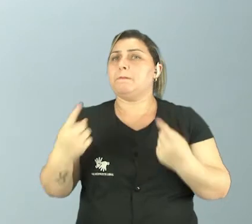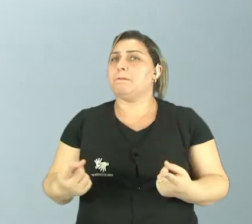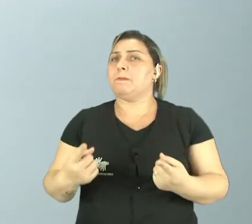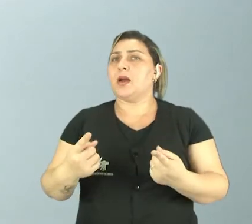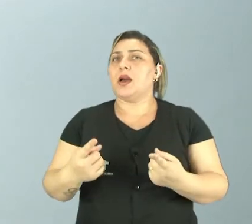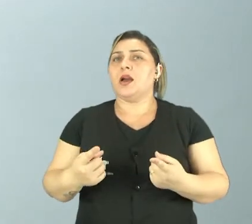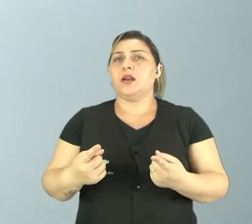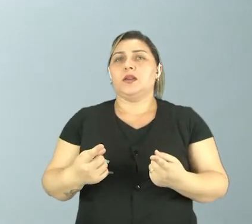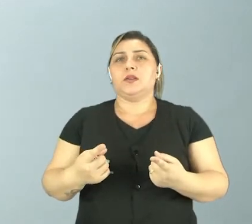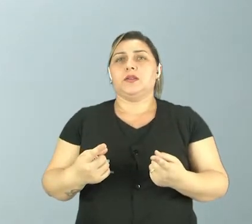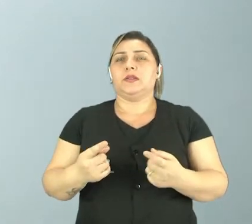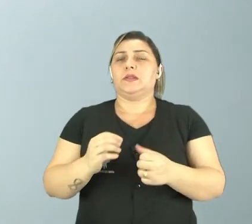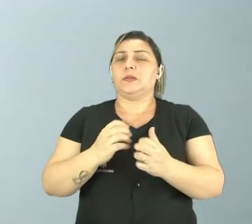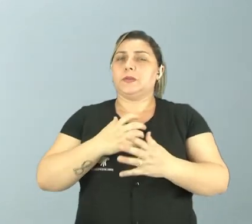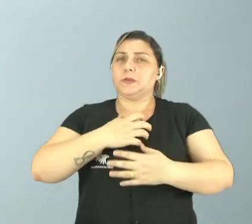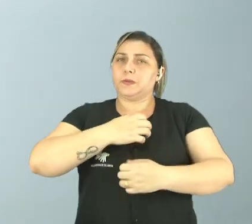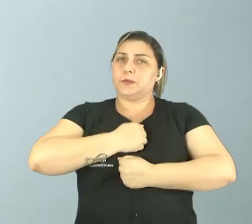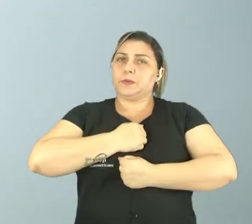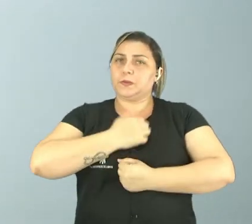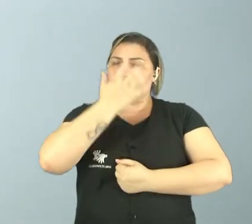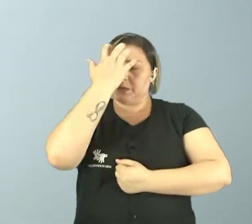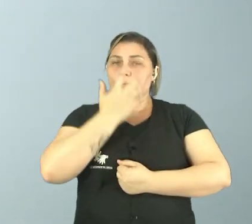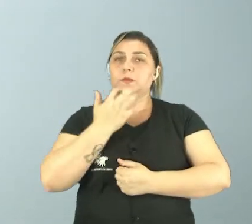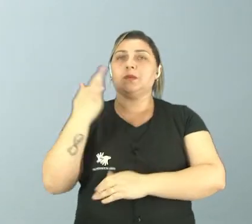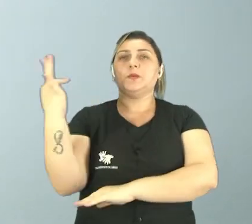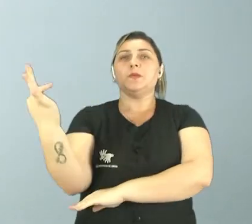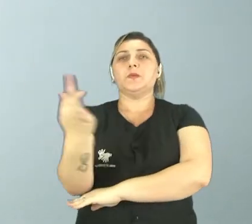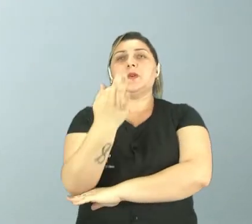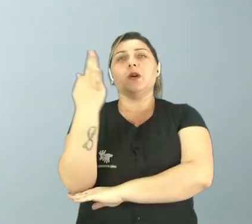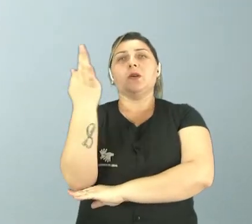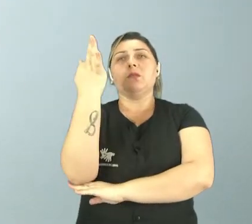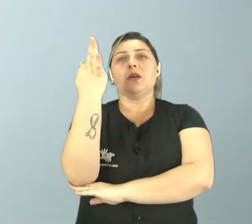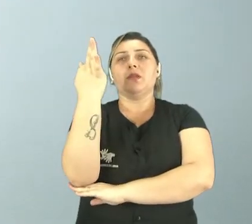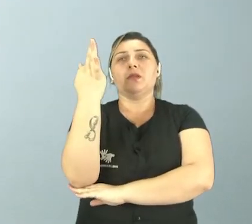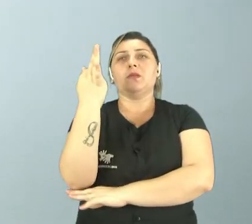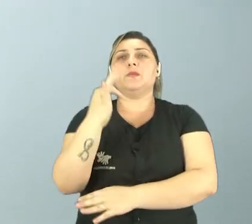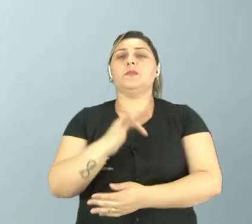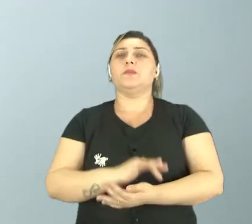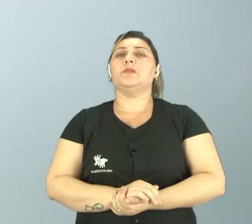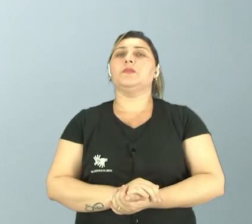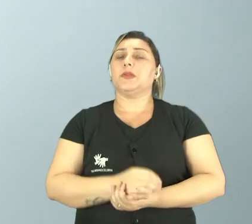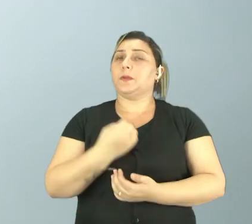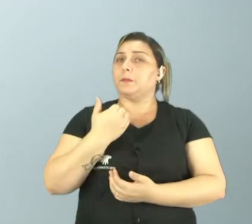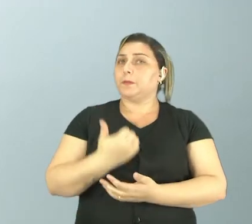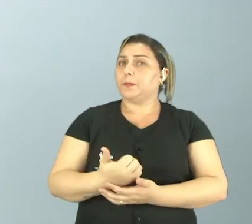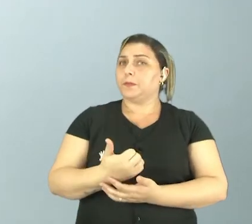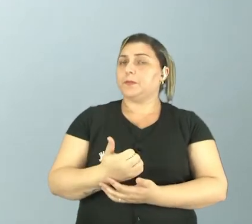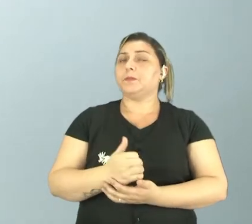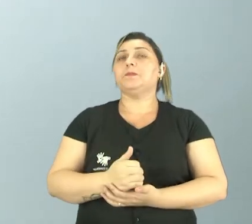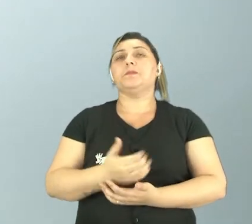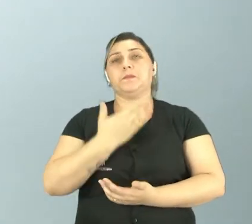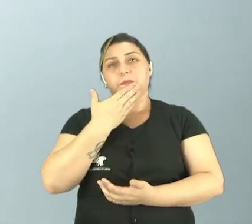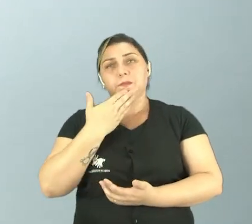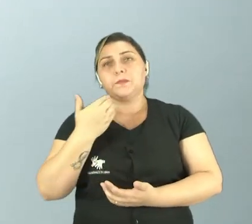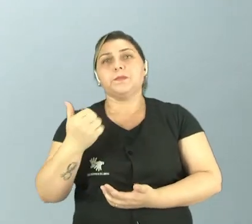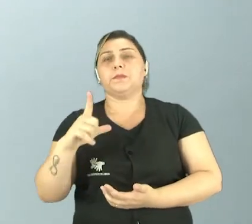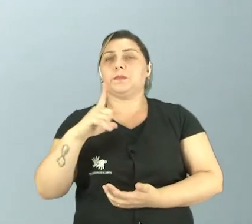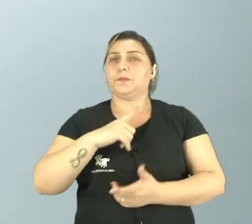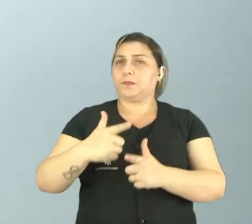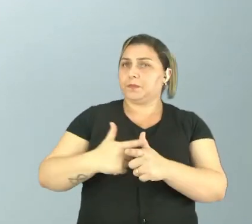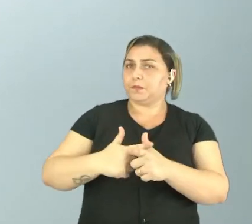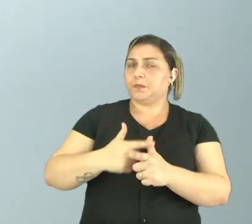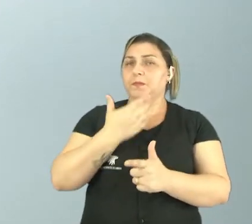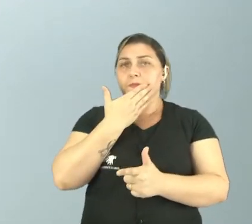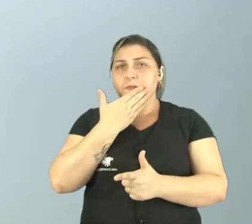a cabeça. Sejam sérios, sejam formais quando forem fazer uma reclamação, tá bom? Que é a melhor forma de terem seus